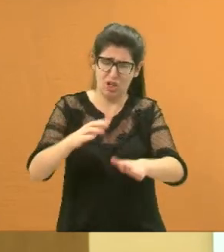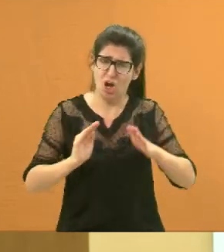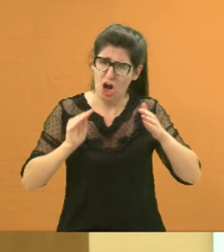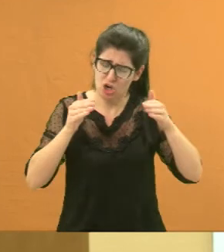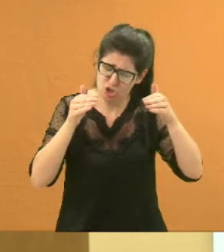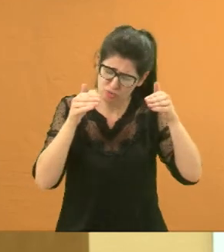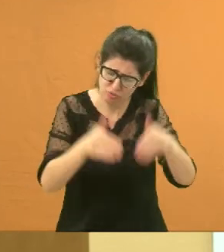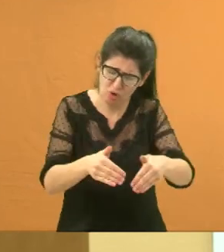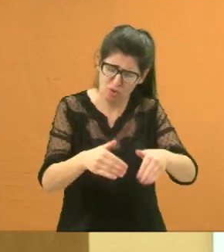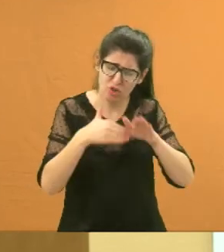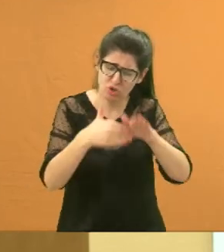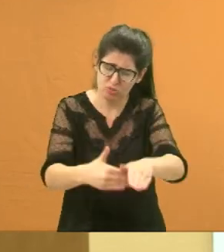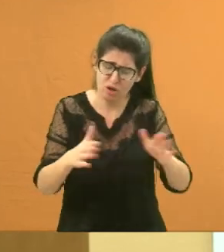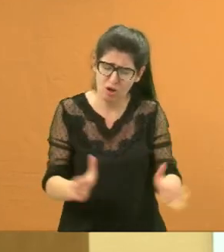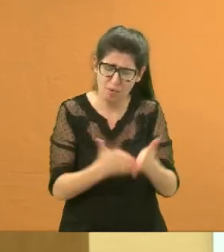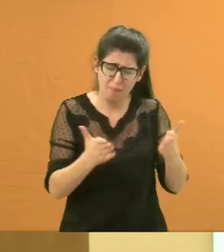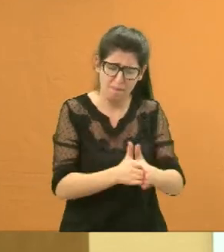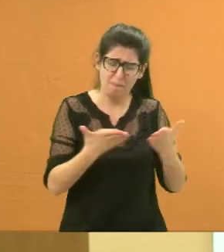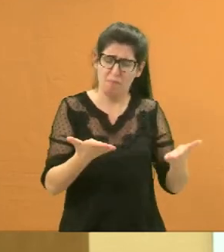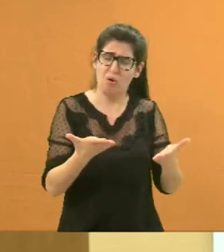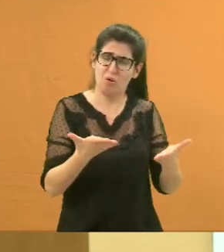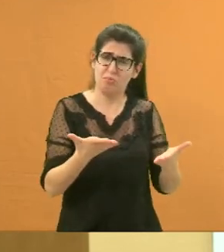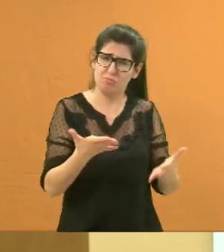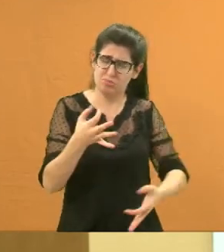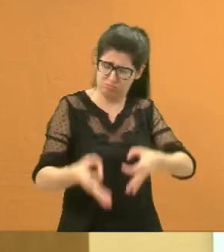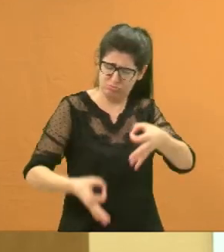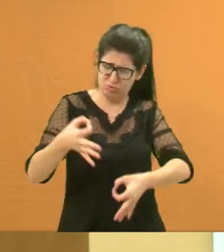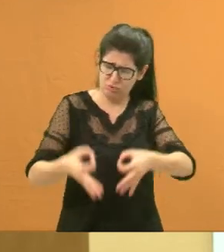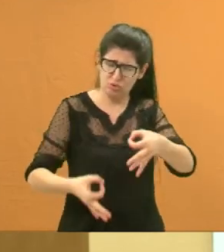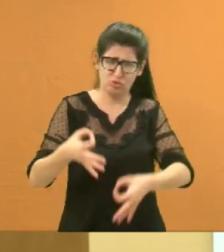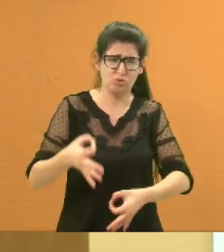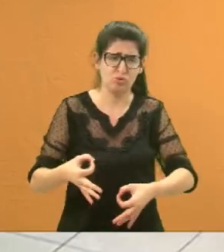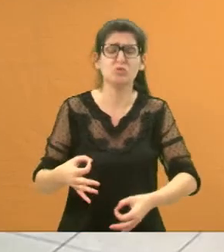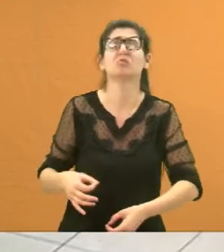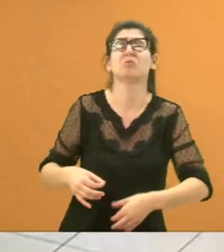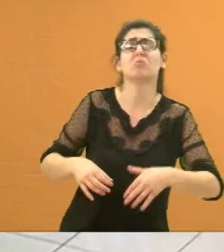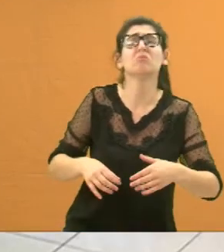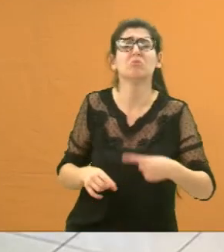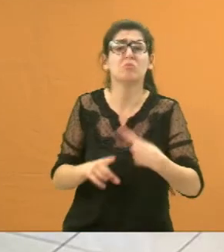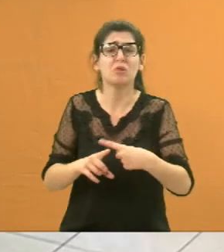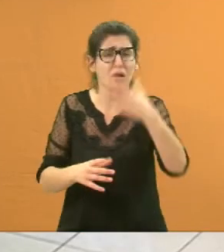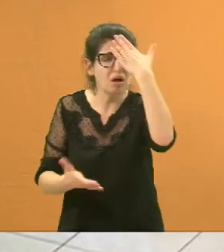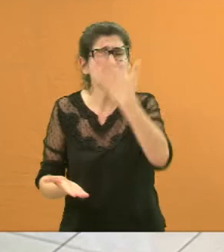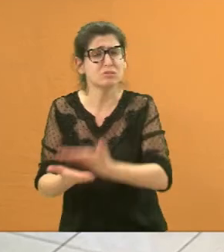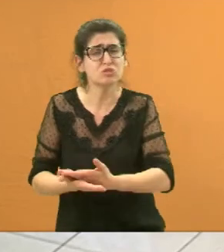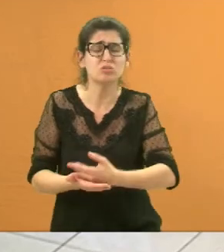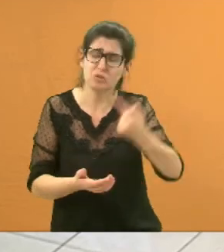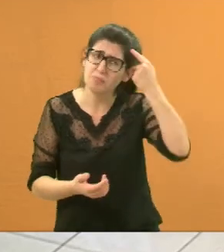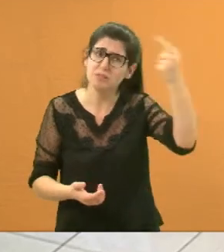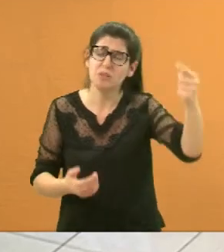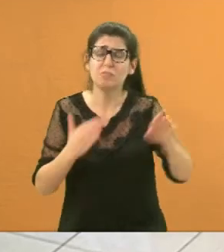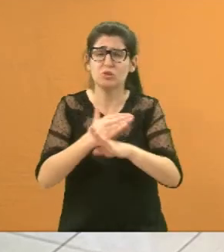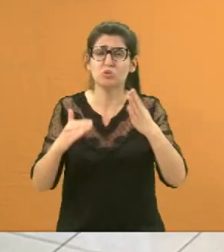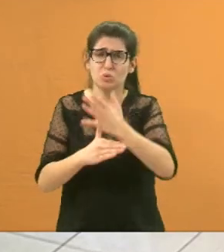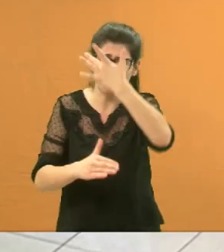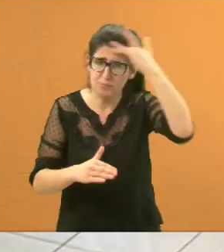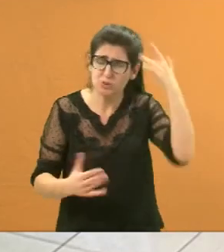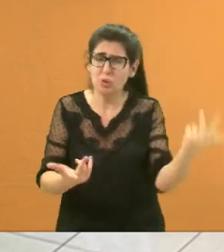fazer justiça aos votos que foram dados aqui, como muito bem fala o Valmir, fala o Paulinho, e acredito que seja pensamento de todos, tá certo?